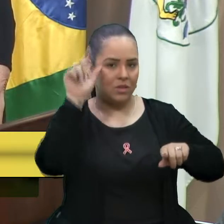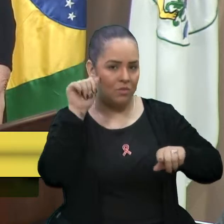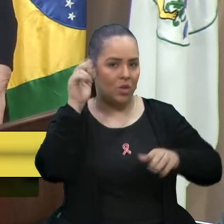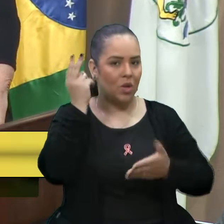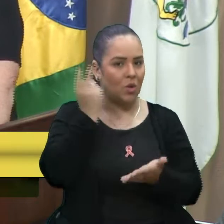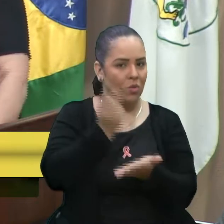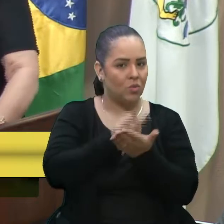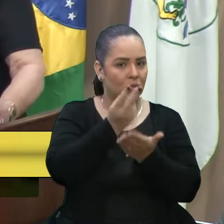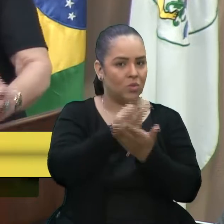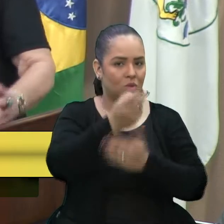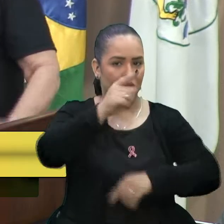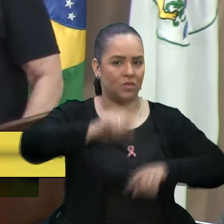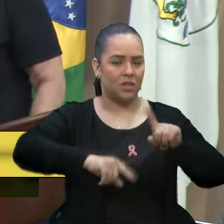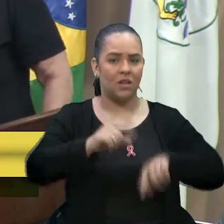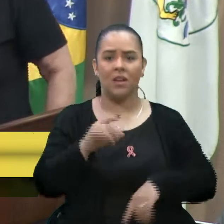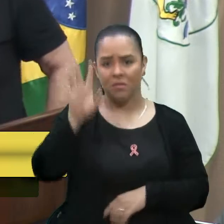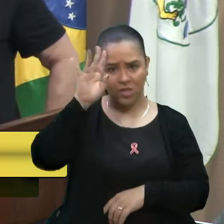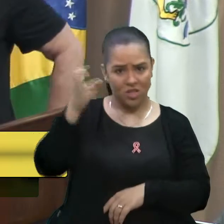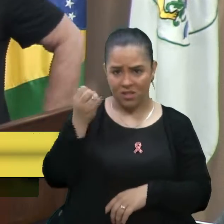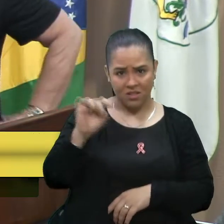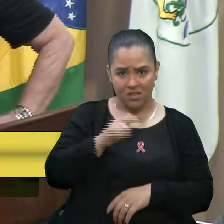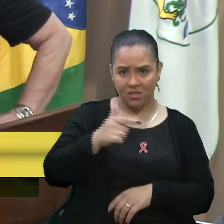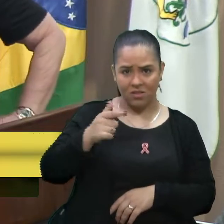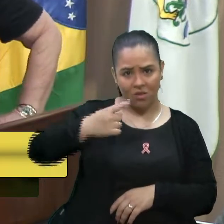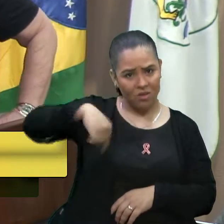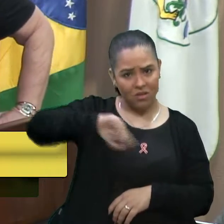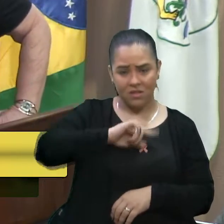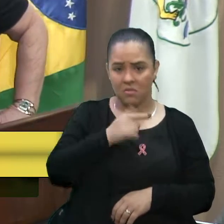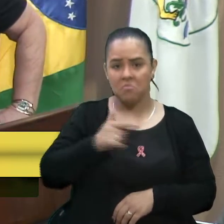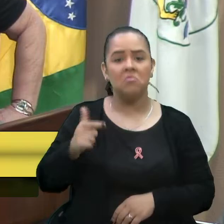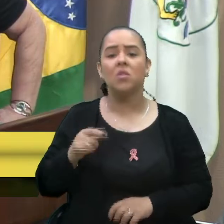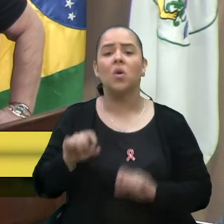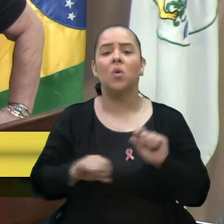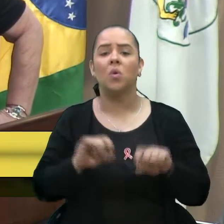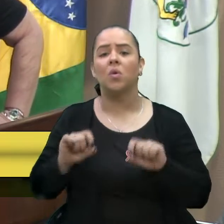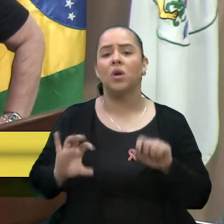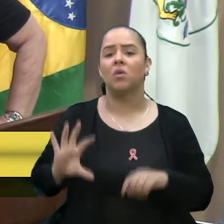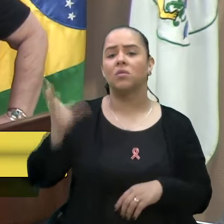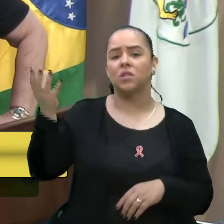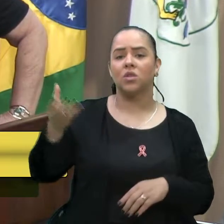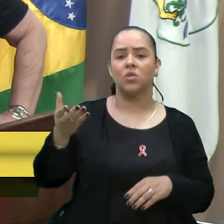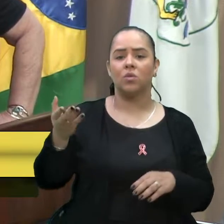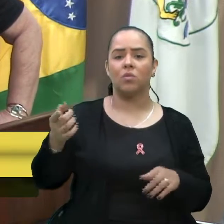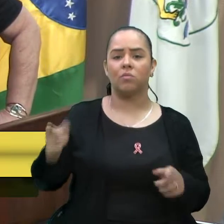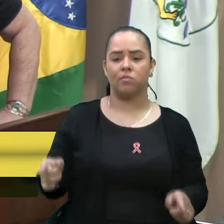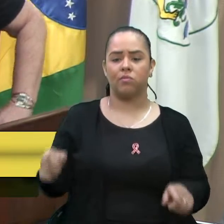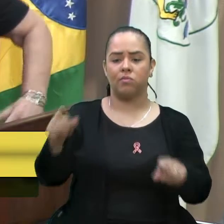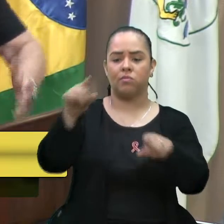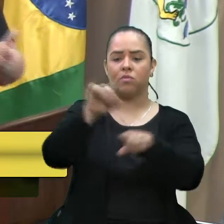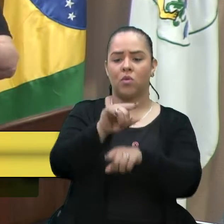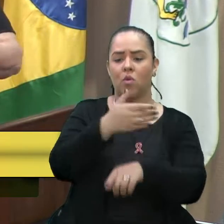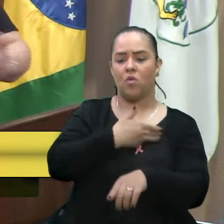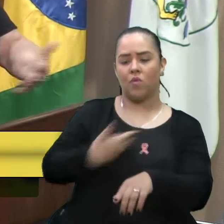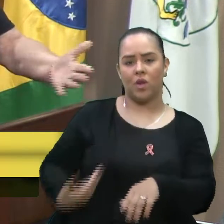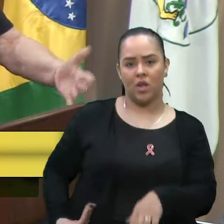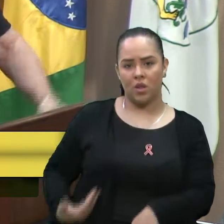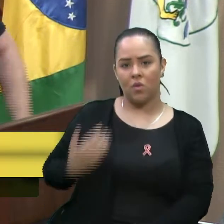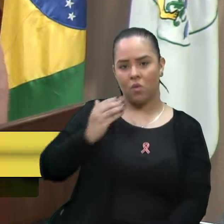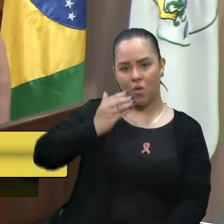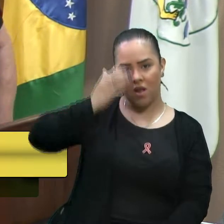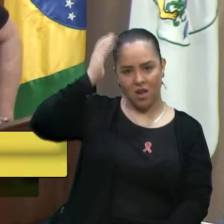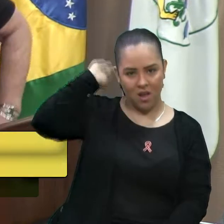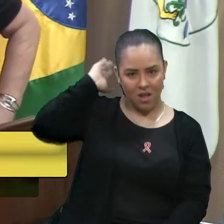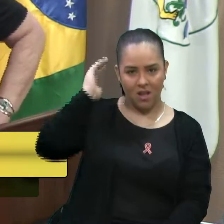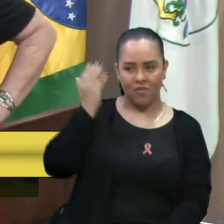serviço. Ou imaginem se nós não estivéssemos aqui, como teria sido a transição entre o governo Guerra, os vereadores que estavam nesta